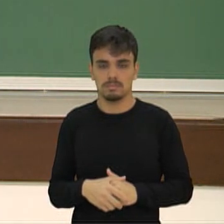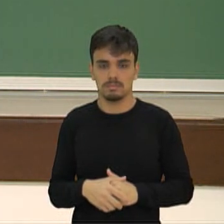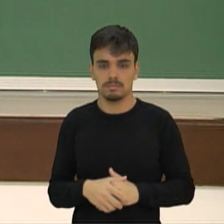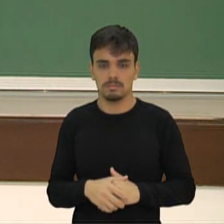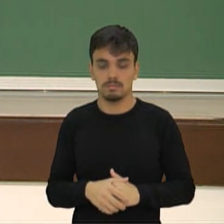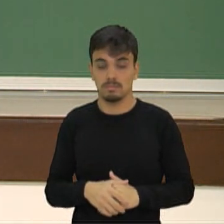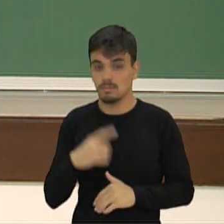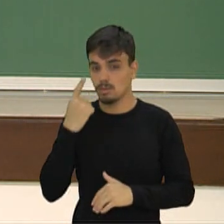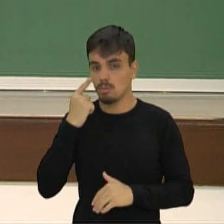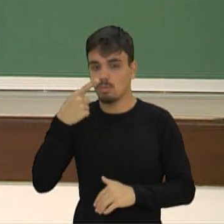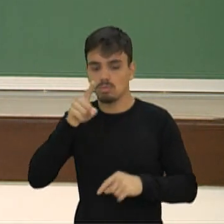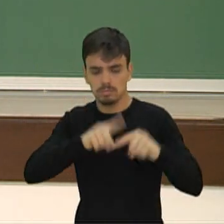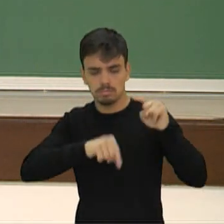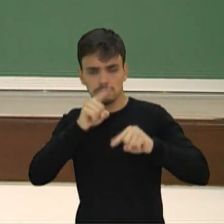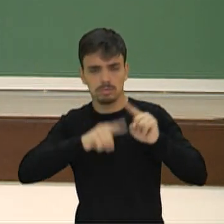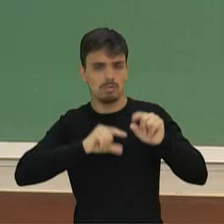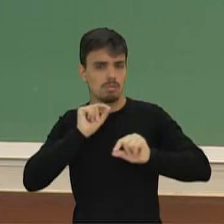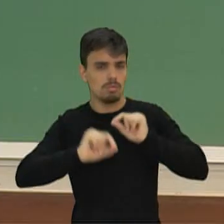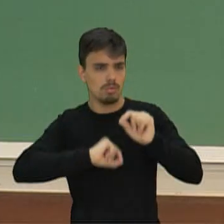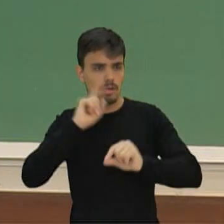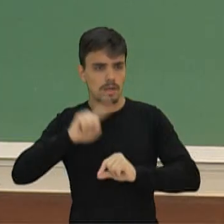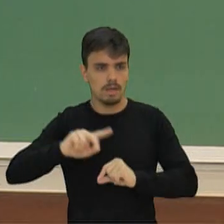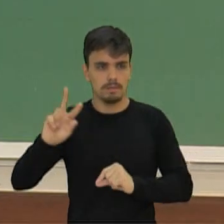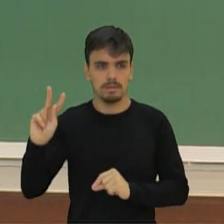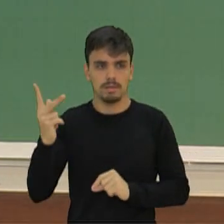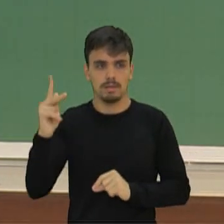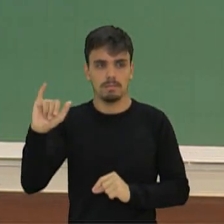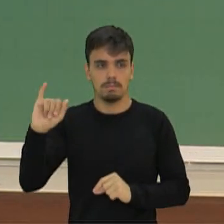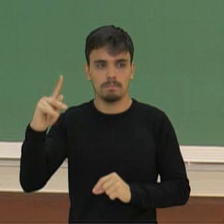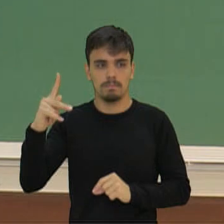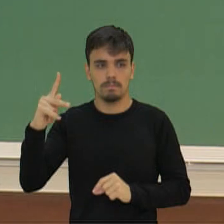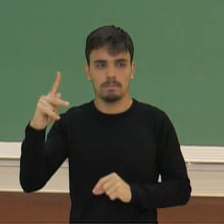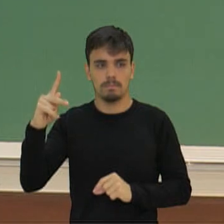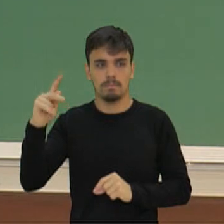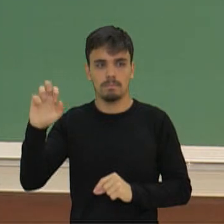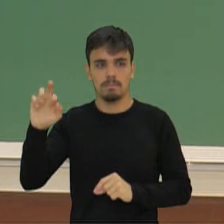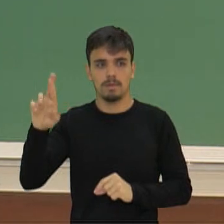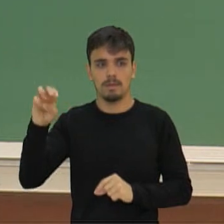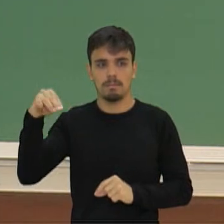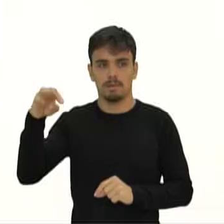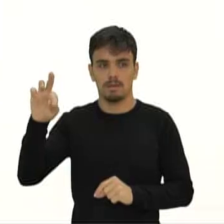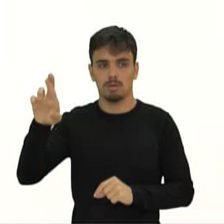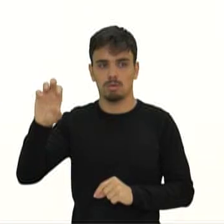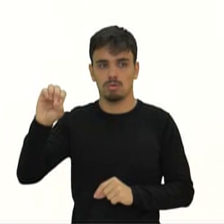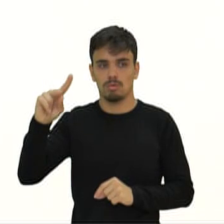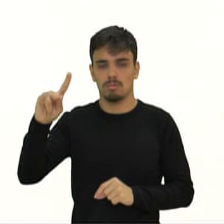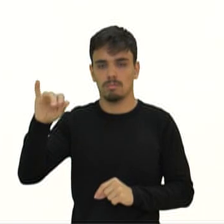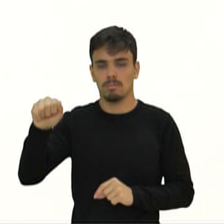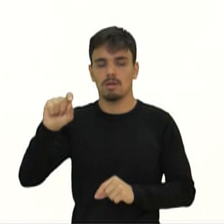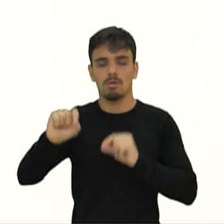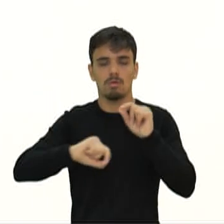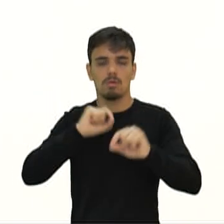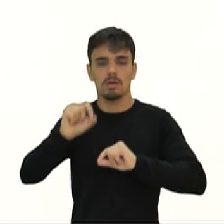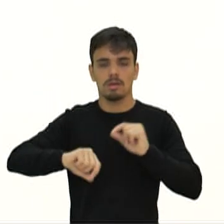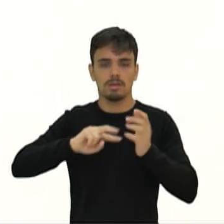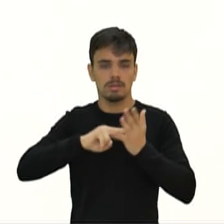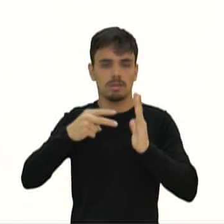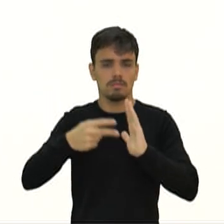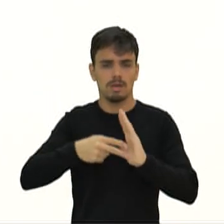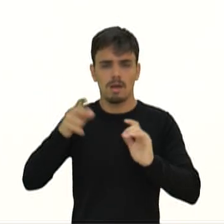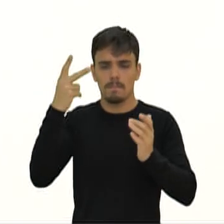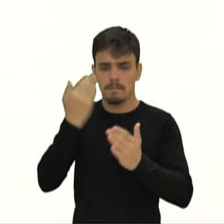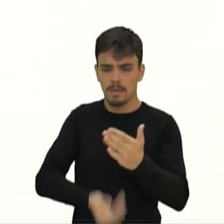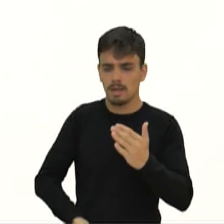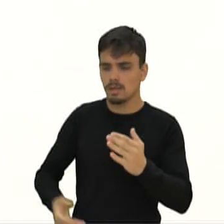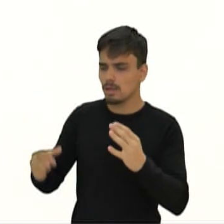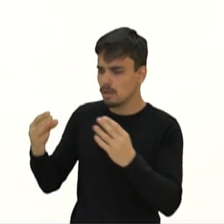outro componente que temos ali, que é a hipermetropia, que ele fala ali, ó, é um erro refrativo caracterizado pela perda da nitidez da